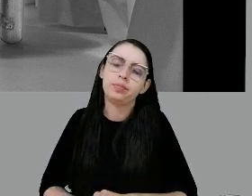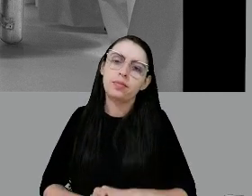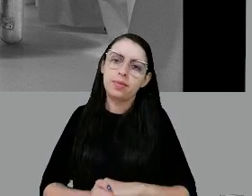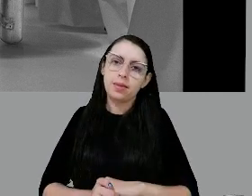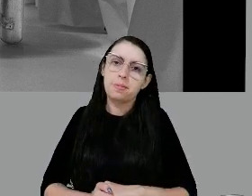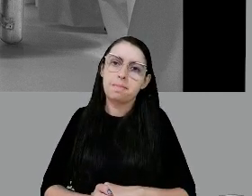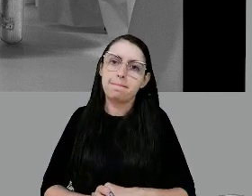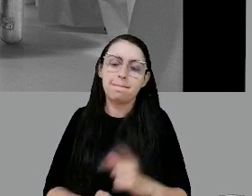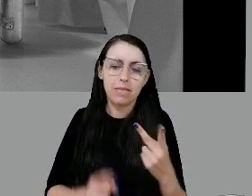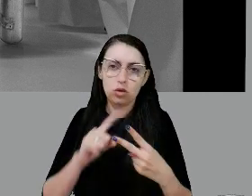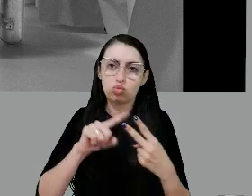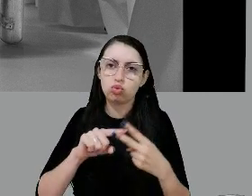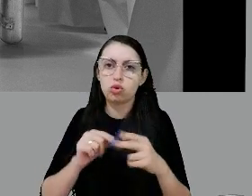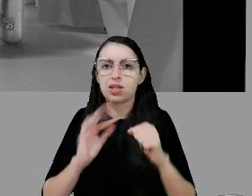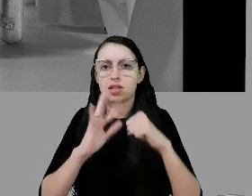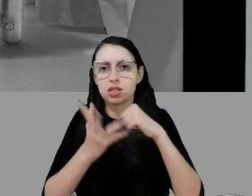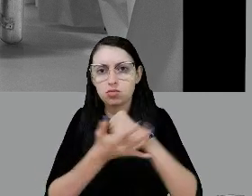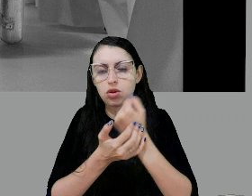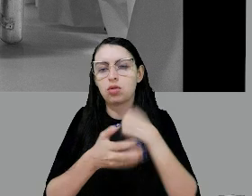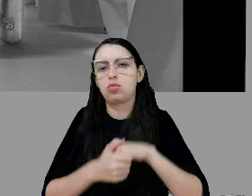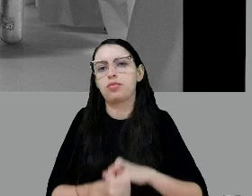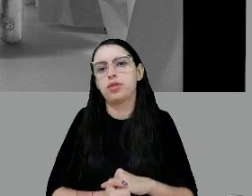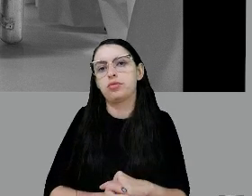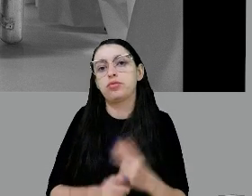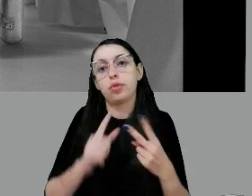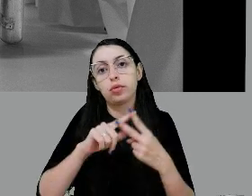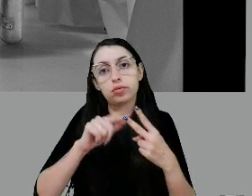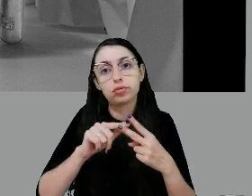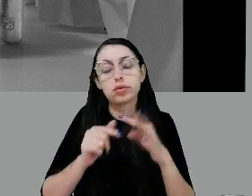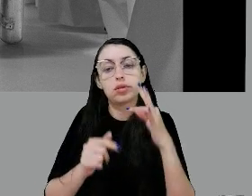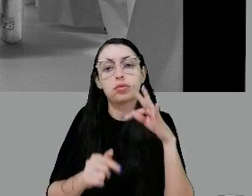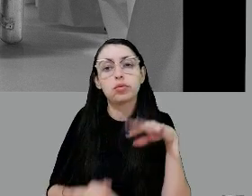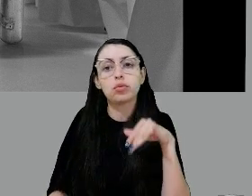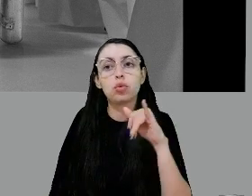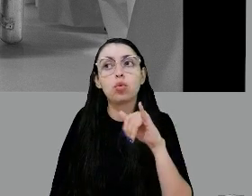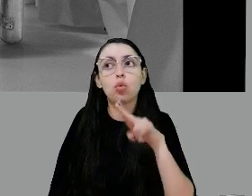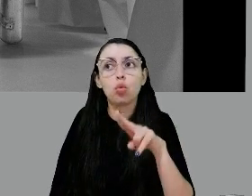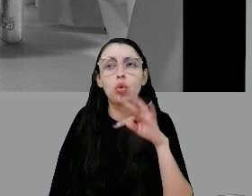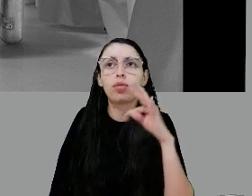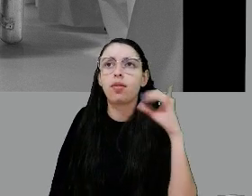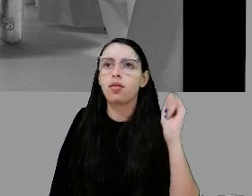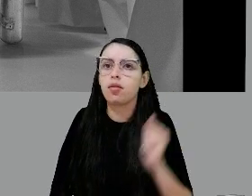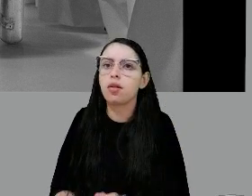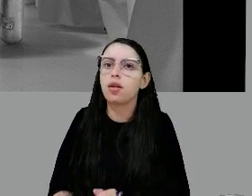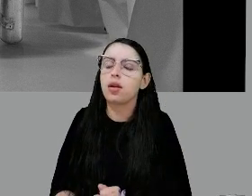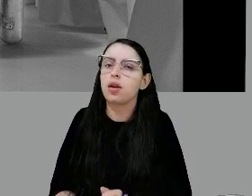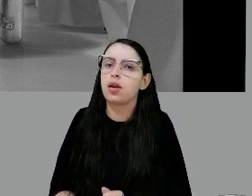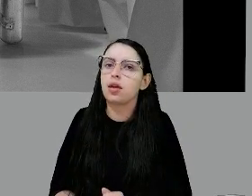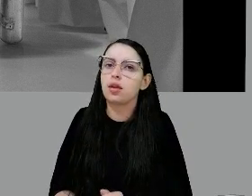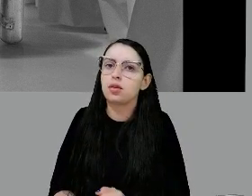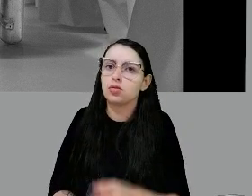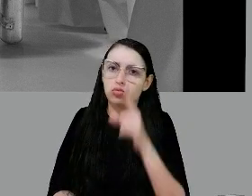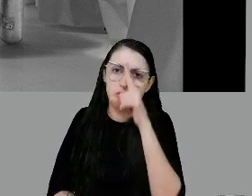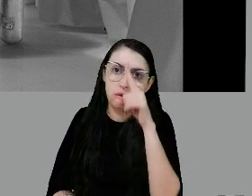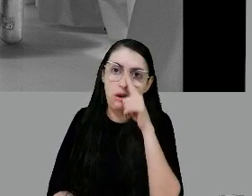mãe, ele e ela pegaram Covid e os dois foram internados muito grave.